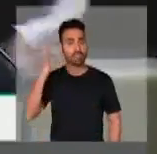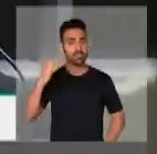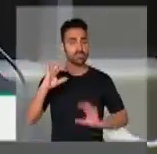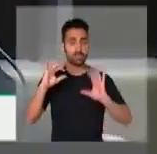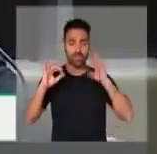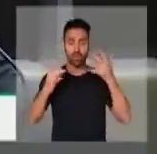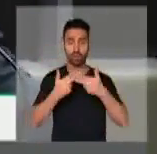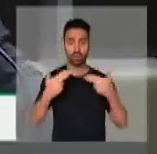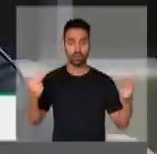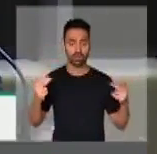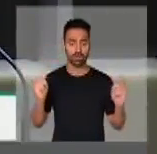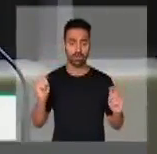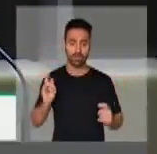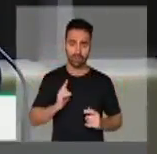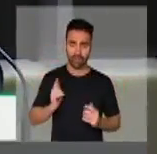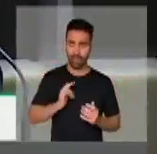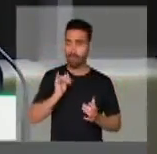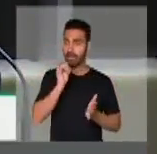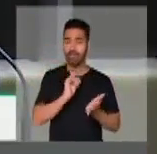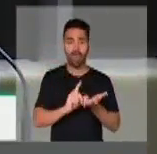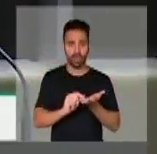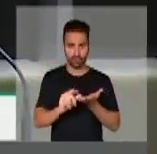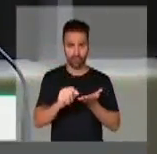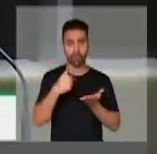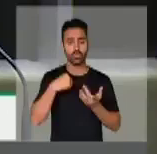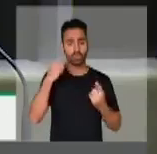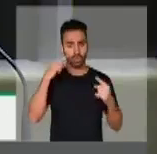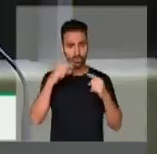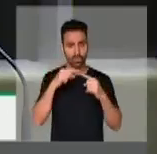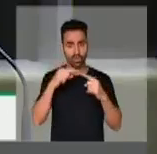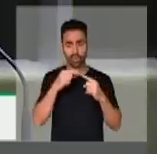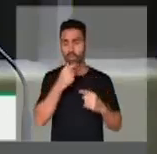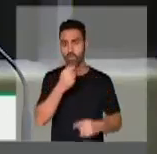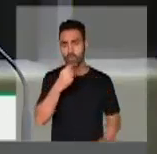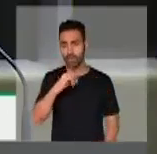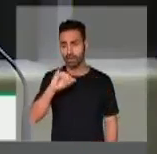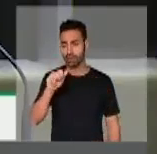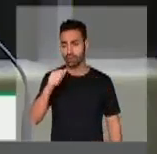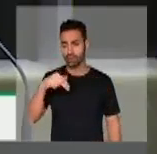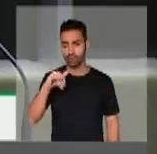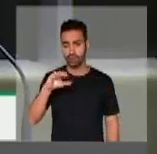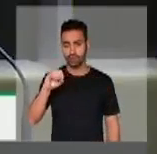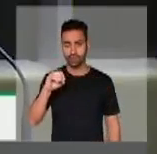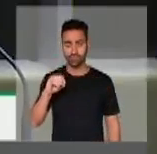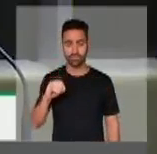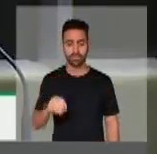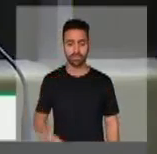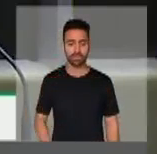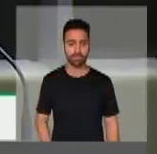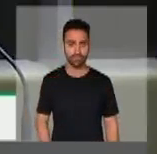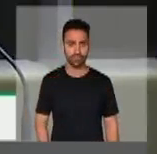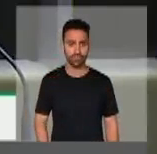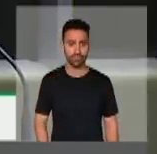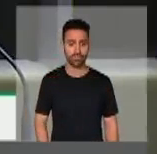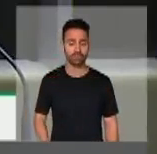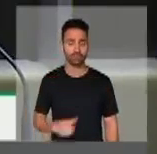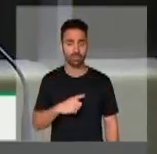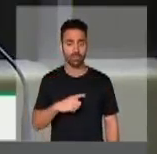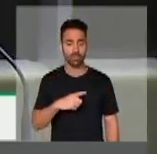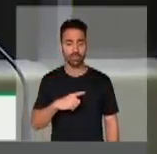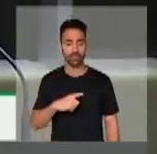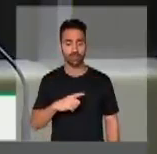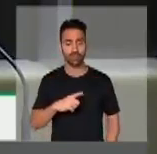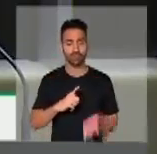poderia citar um artigo com o qual eu teria mais concordância, o do Jânio de Freitas. Eu quero concluir, no entanto, citando um